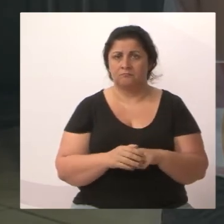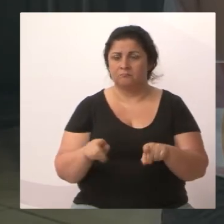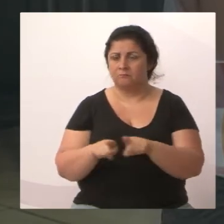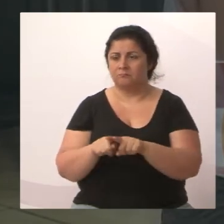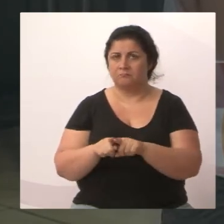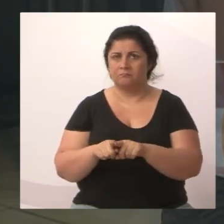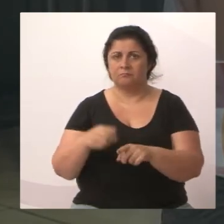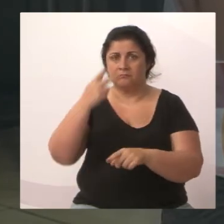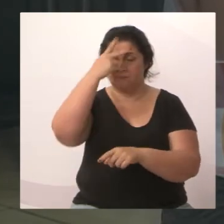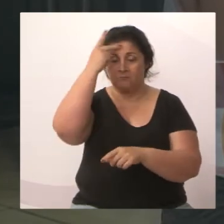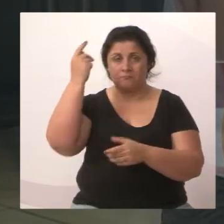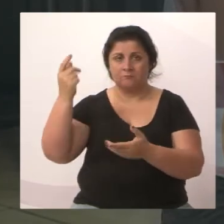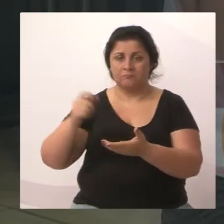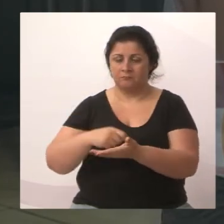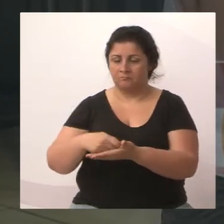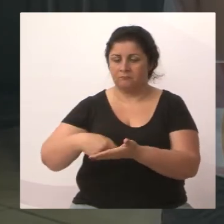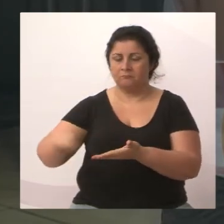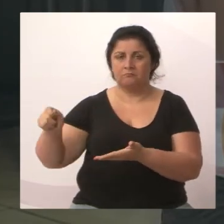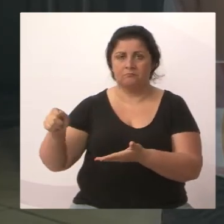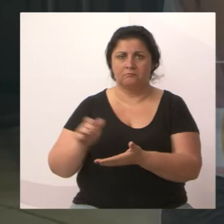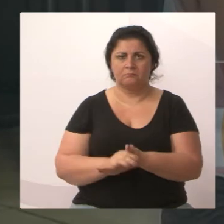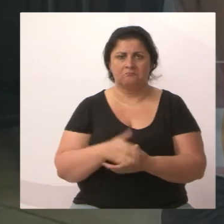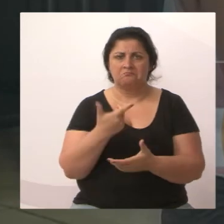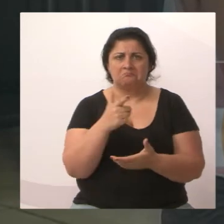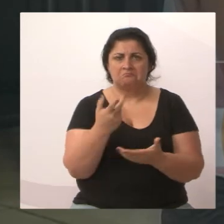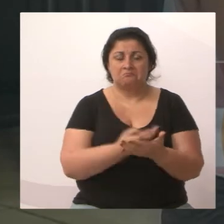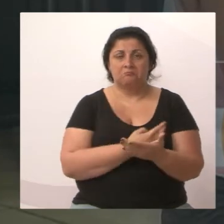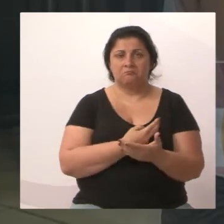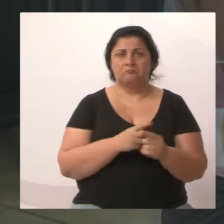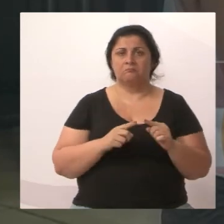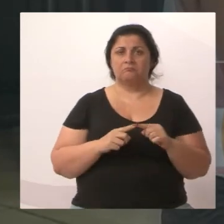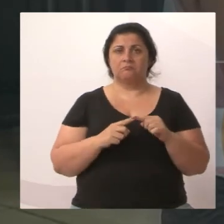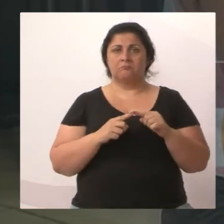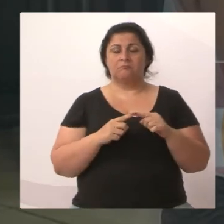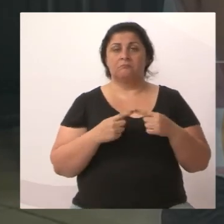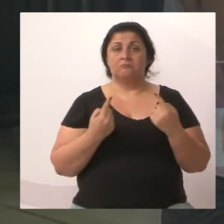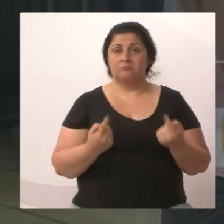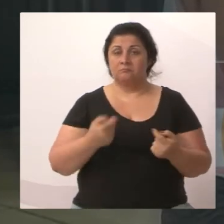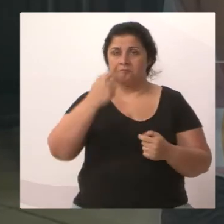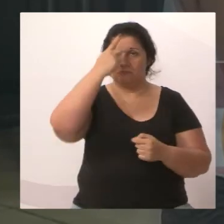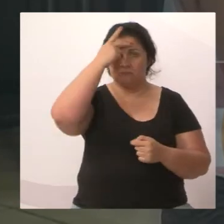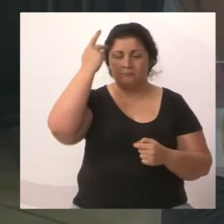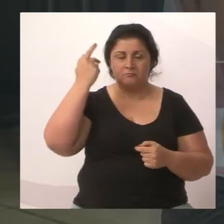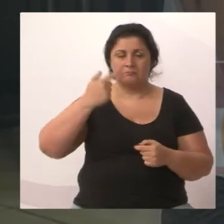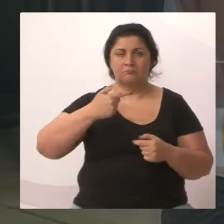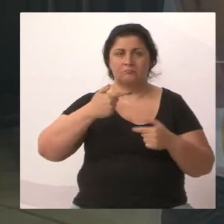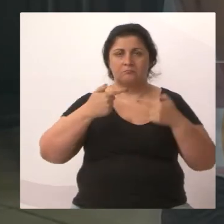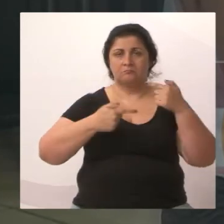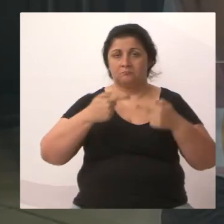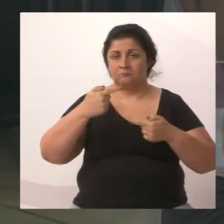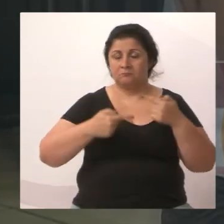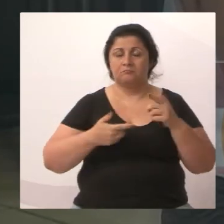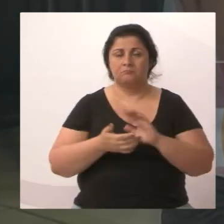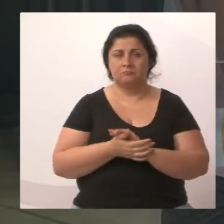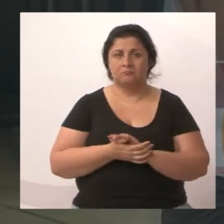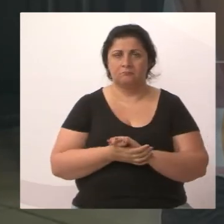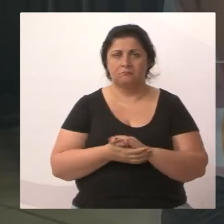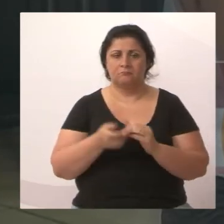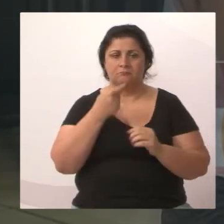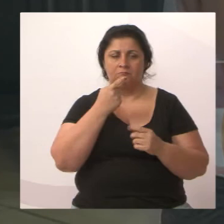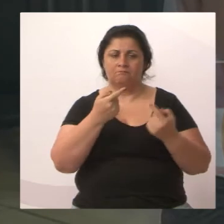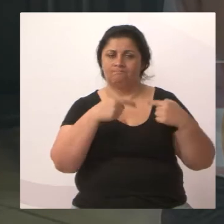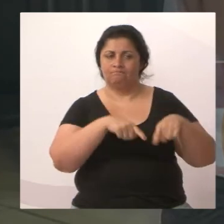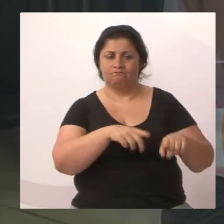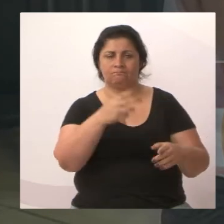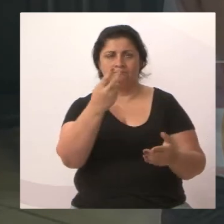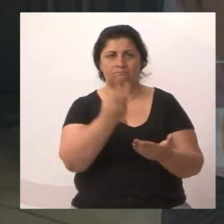o documento. Ele dizia que não havia nenhum erro, porém, a pessoa que é política, que julga, condenou as contas, e